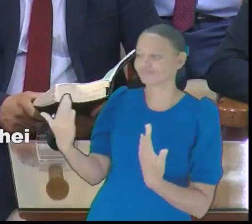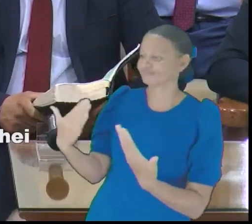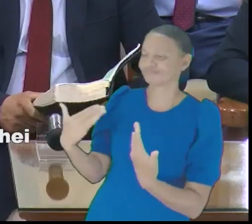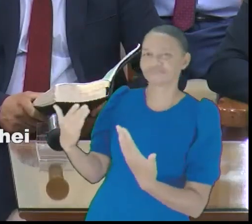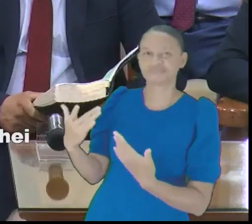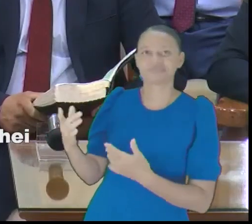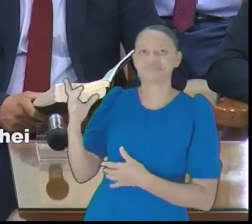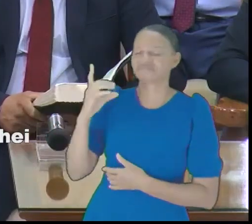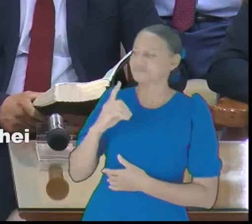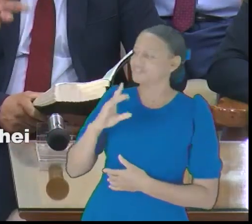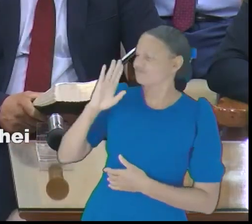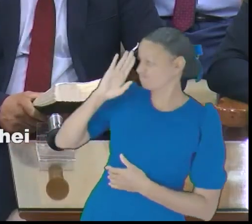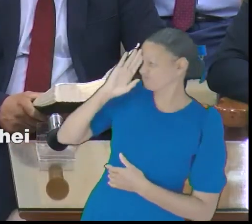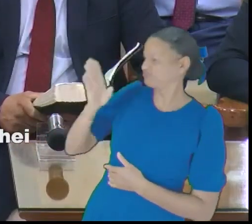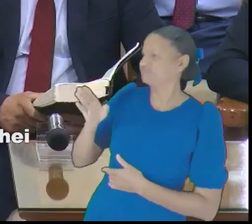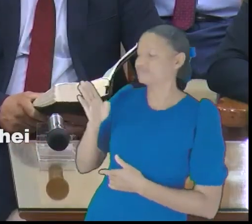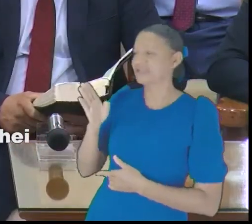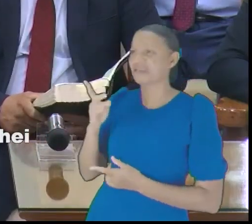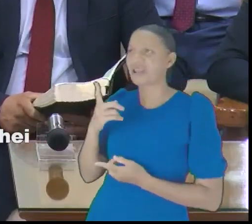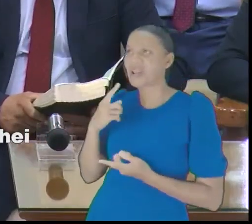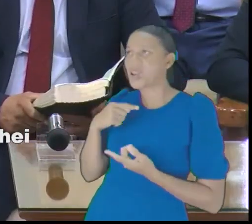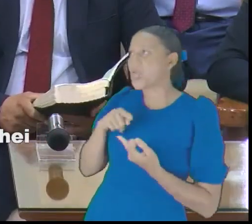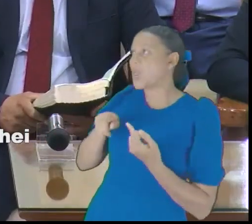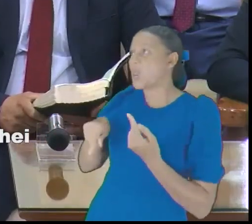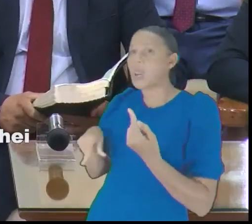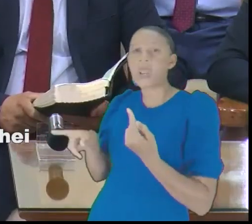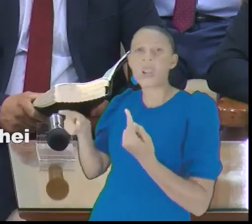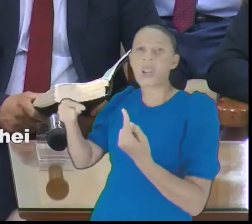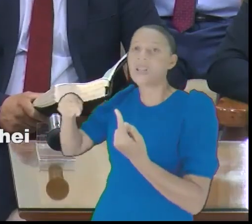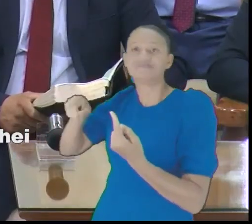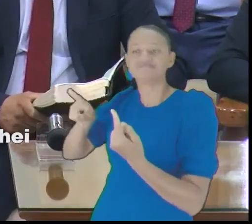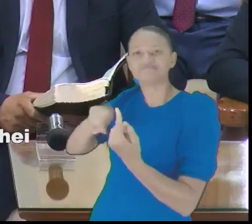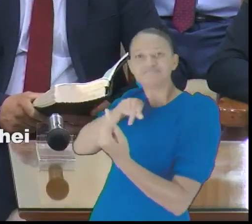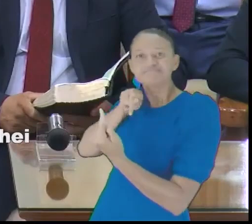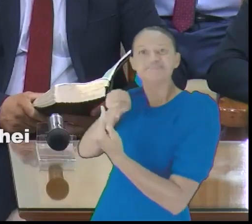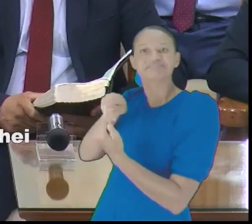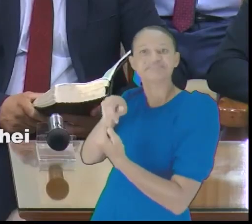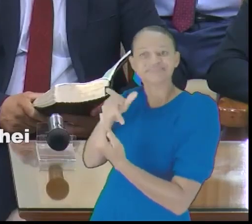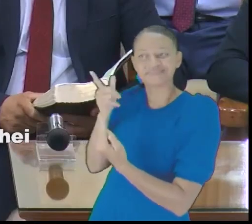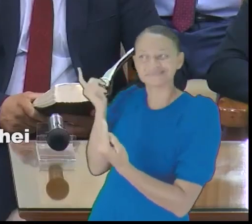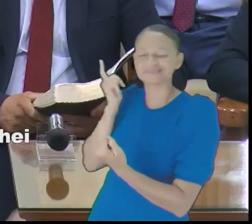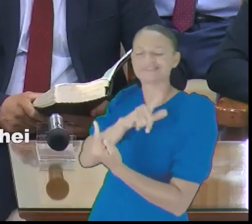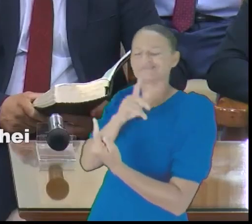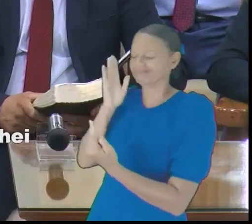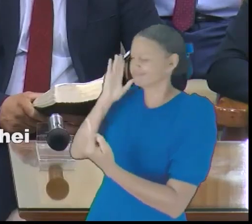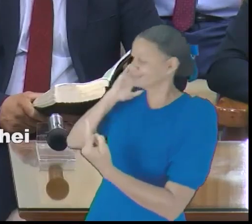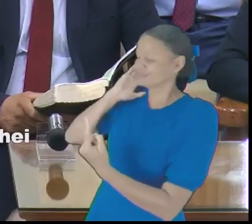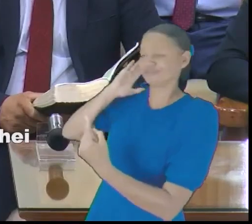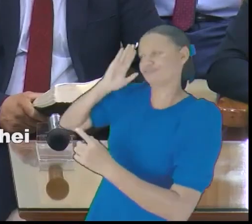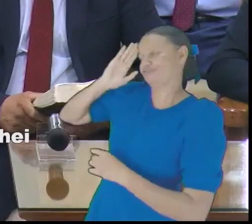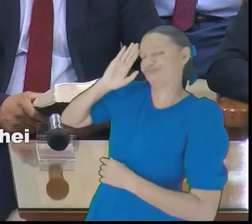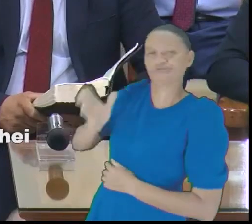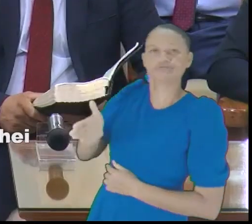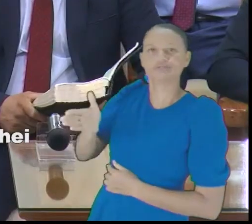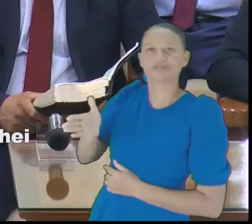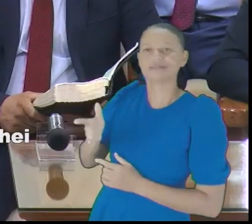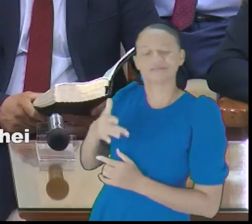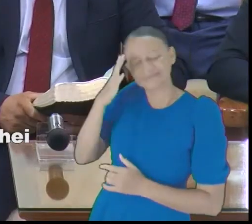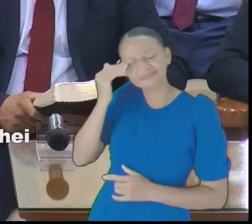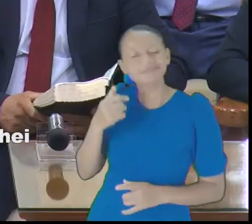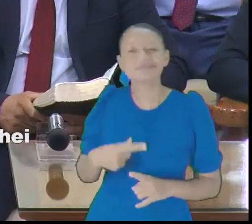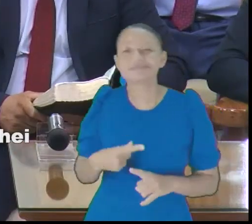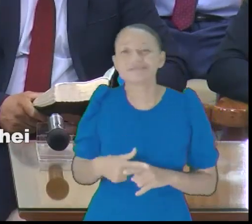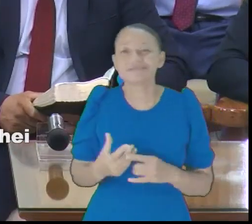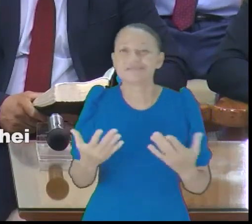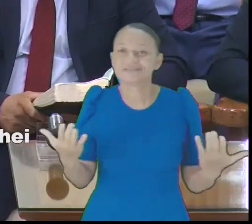muito direto, ele não faz arrodeios, ele vai diretamente ao ponto. Sabe por